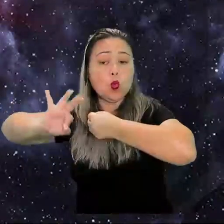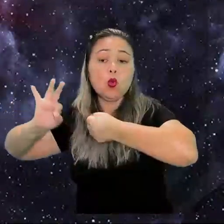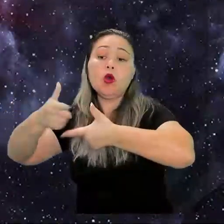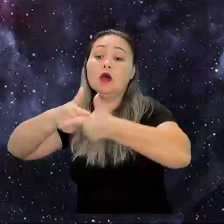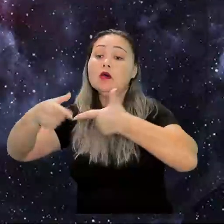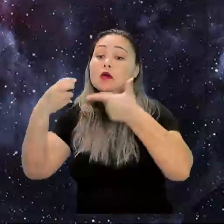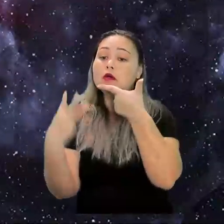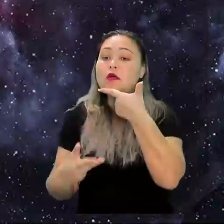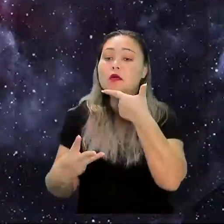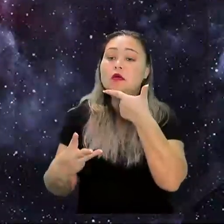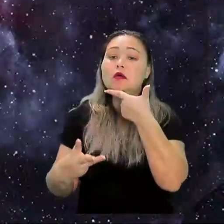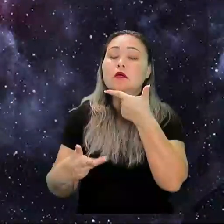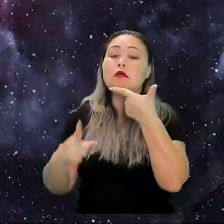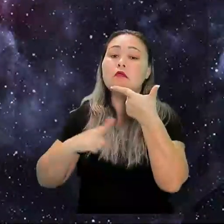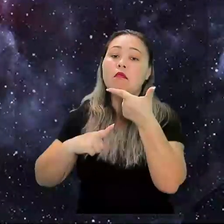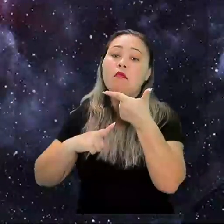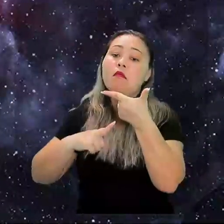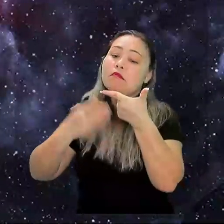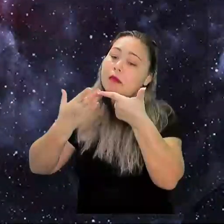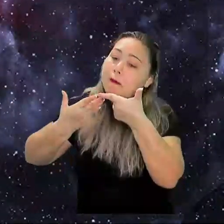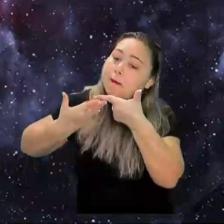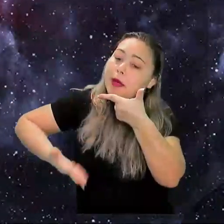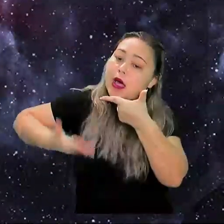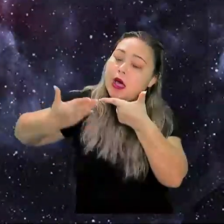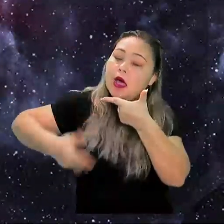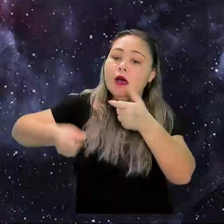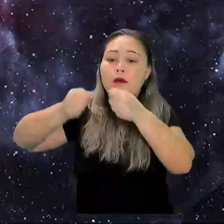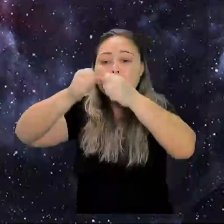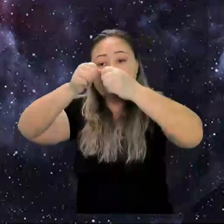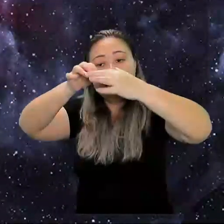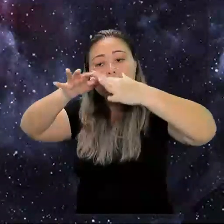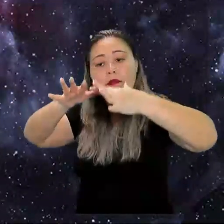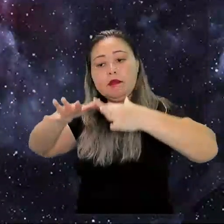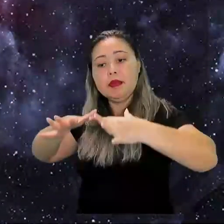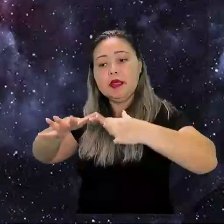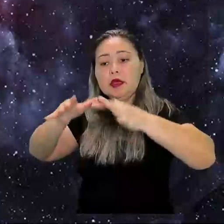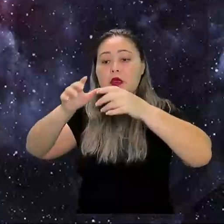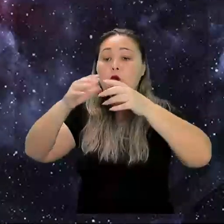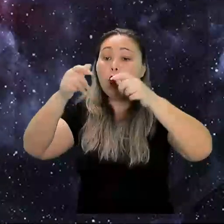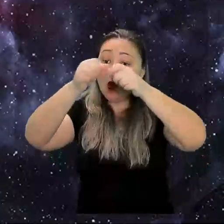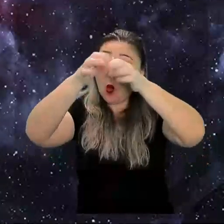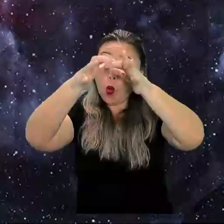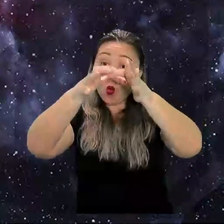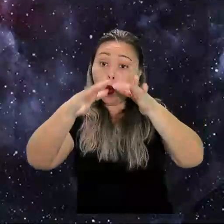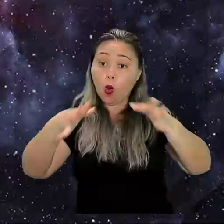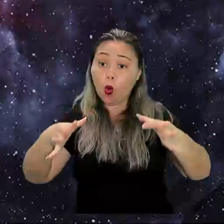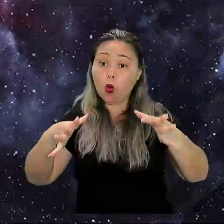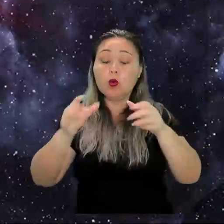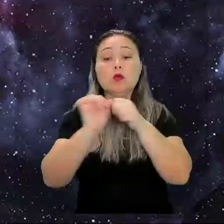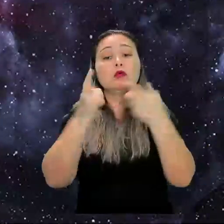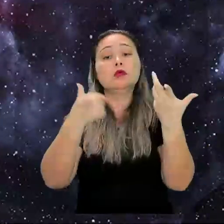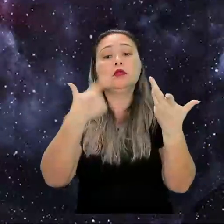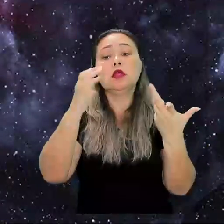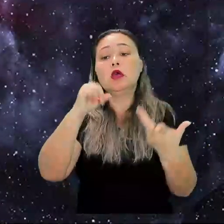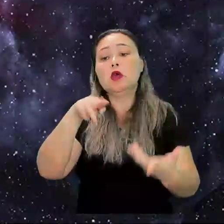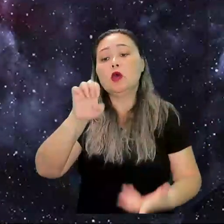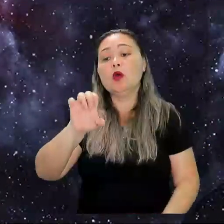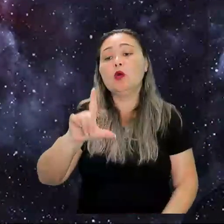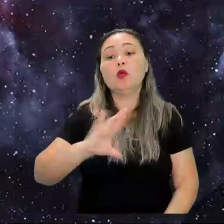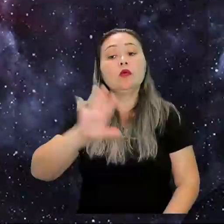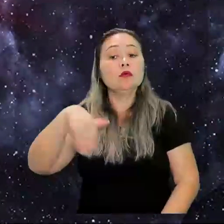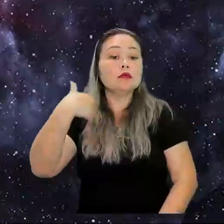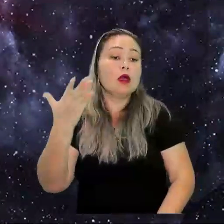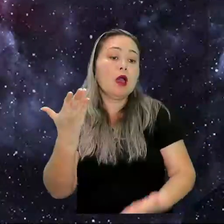por 3, né? Porque ele perde ali... Que é o caso da pirâmide, né? Inclusive o cone, tá? Beleza. Mas na aula de hoje,